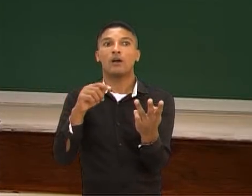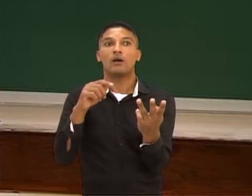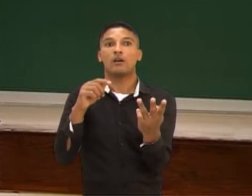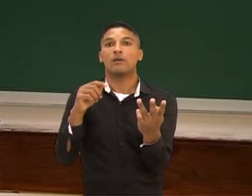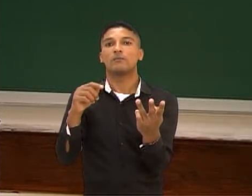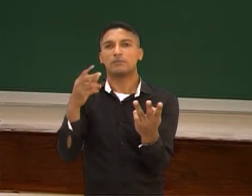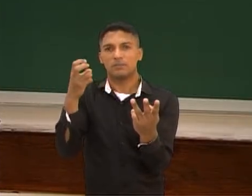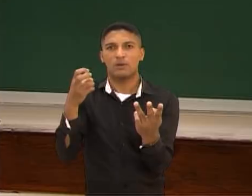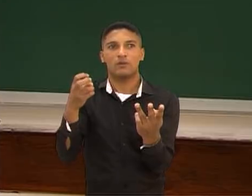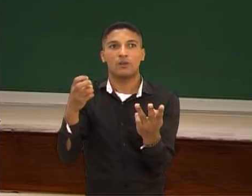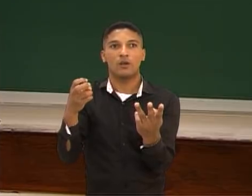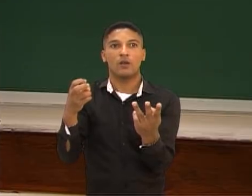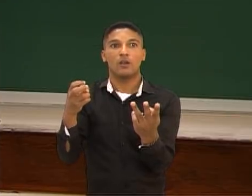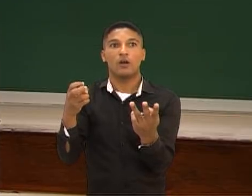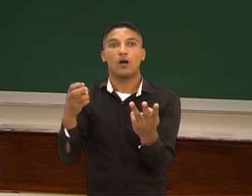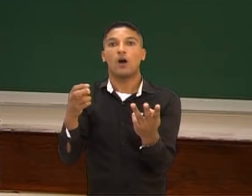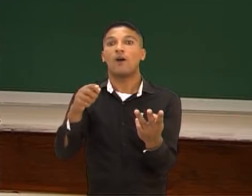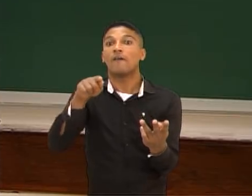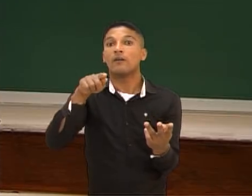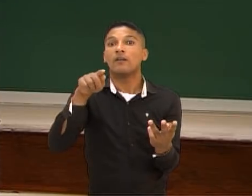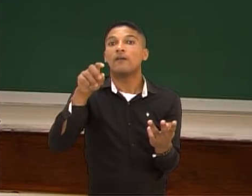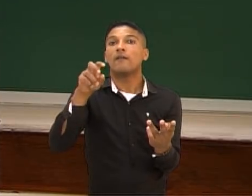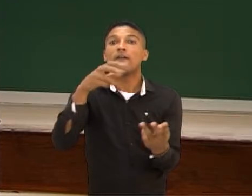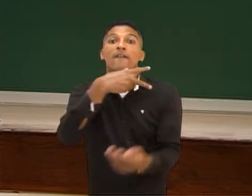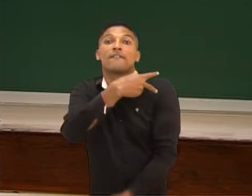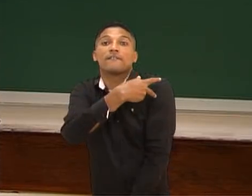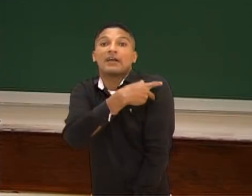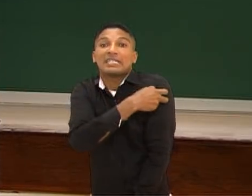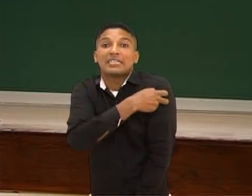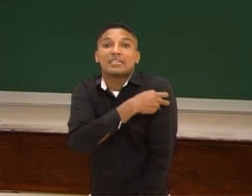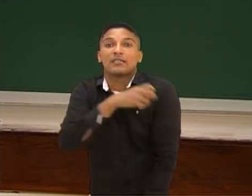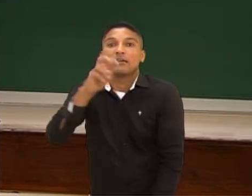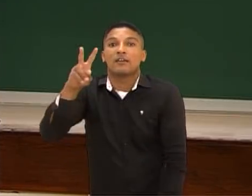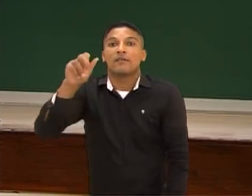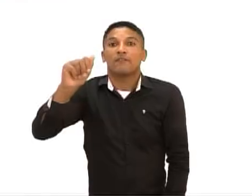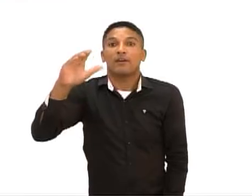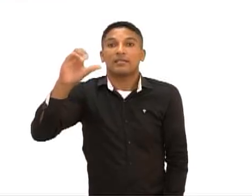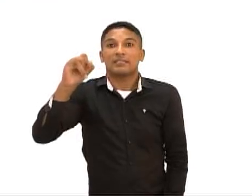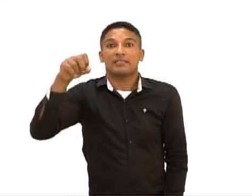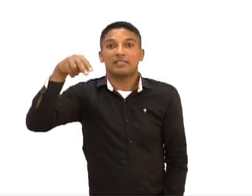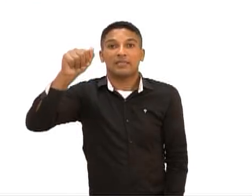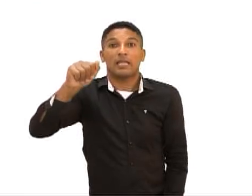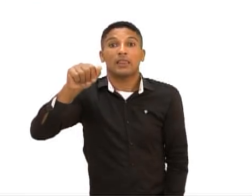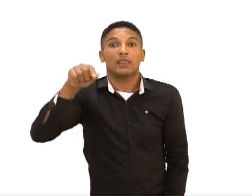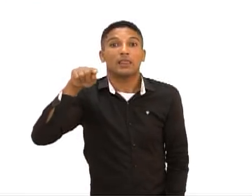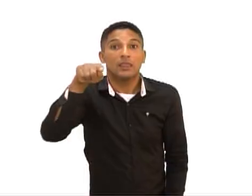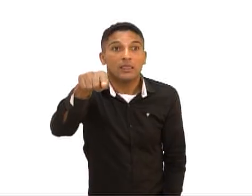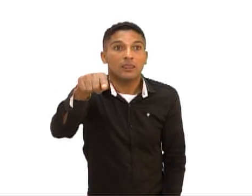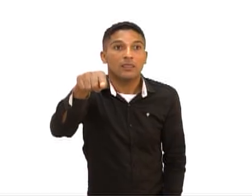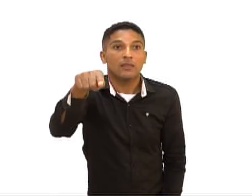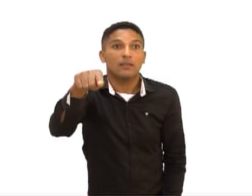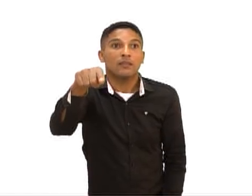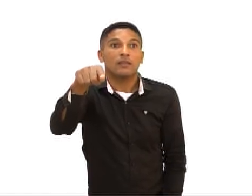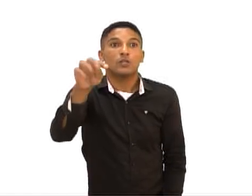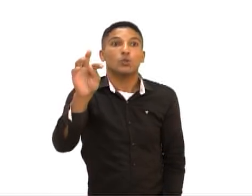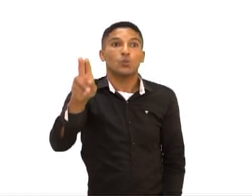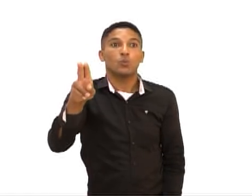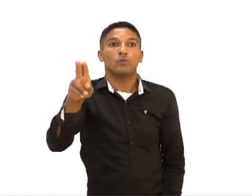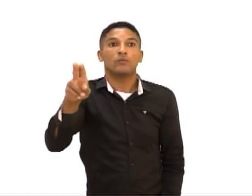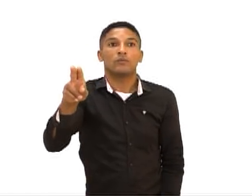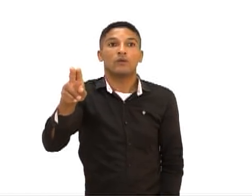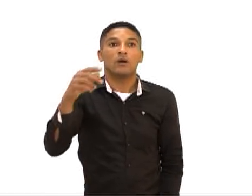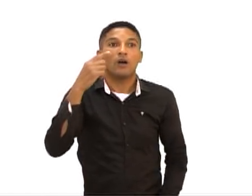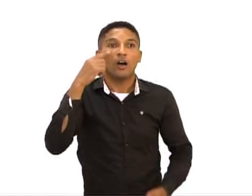também, ela se vacina. A nós é o nos, a vós é o vos e a eles ou a elas é o se. Sempre é bom a